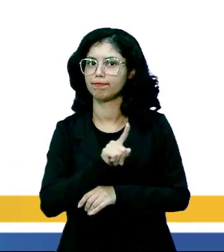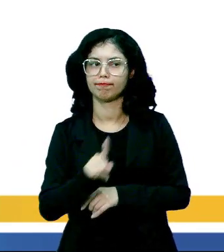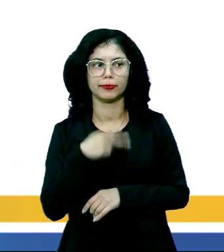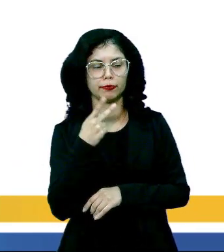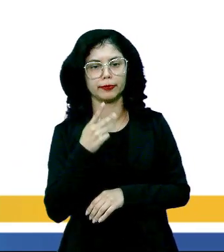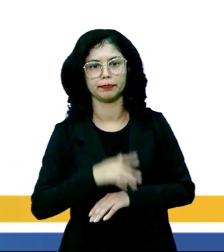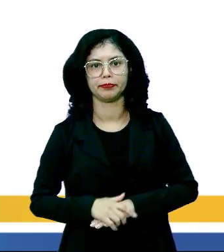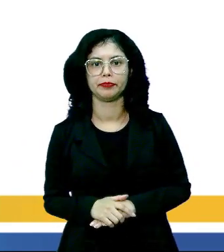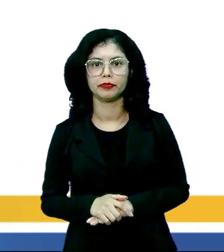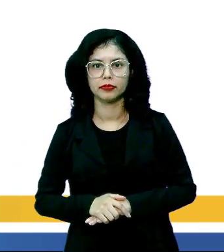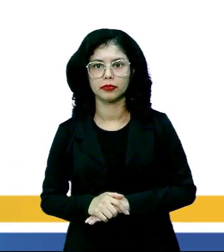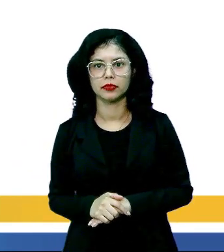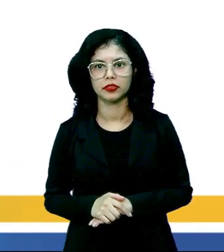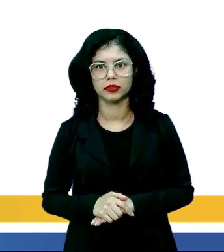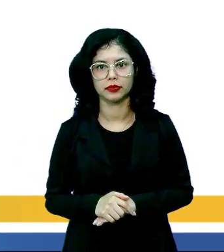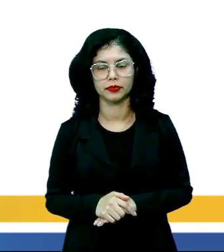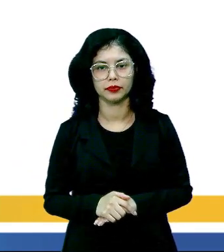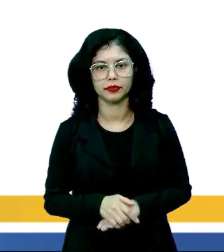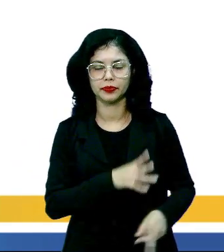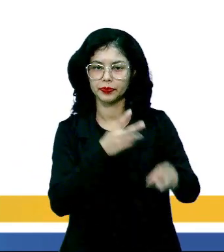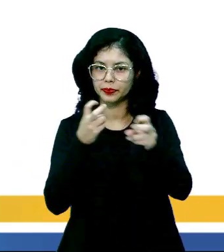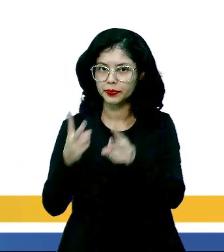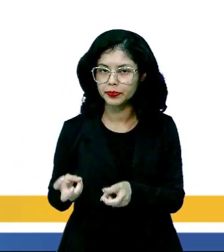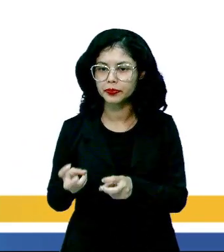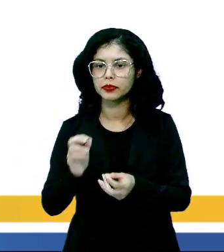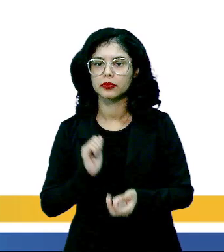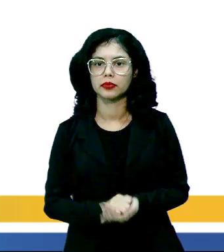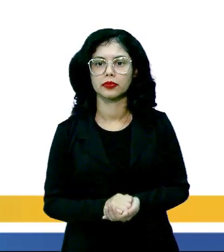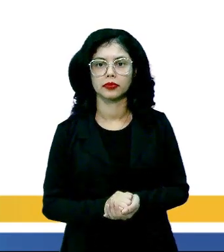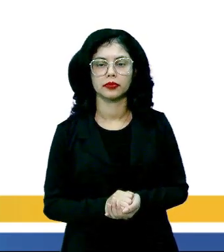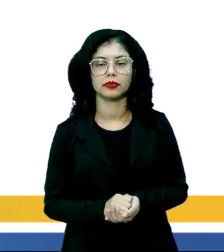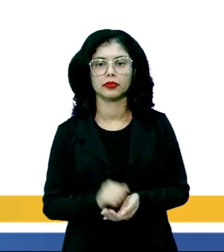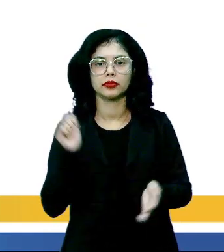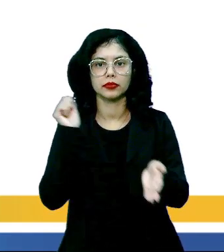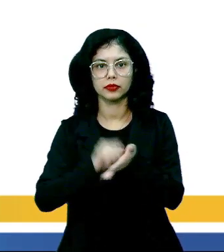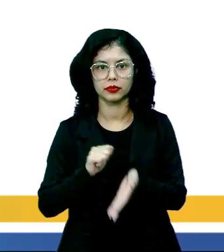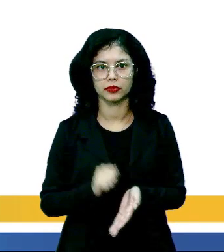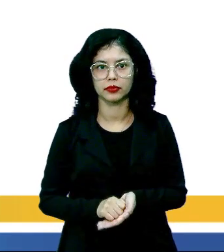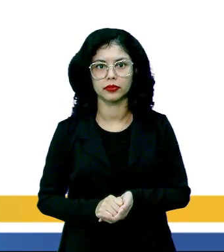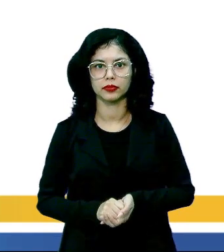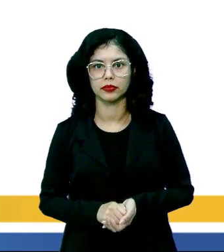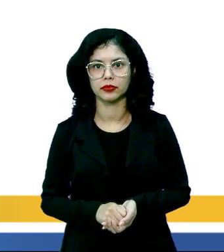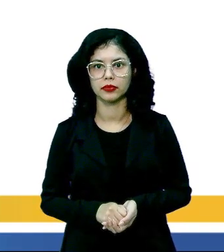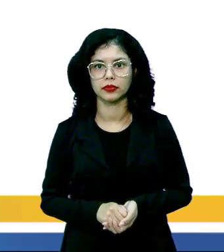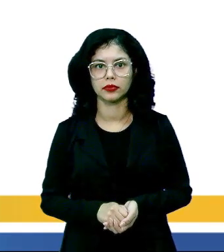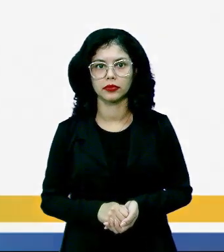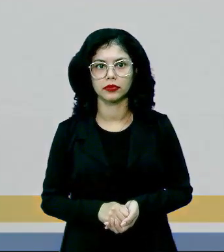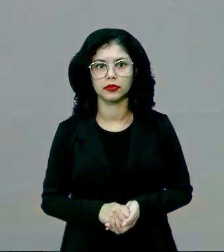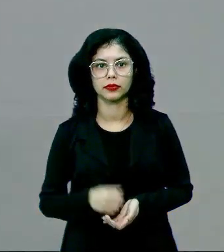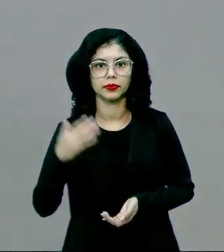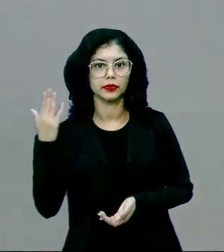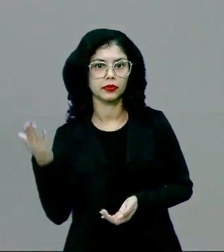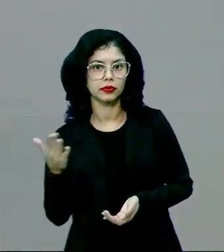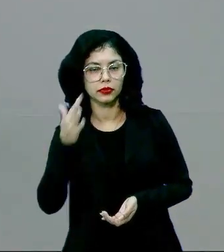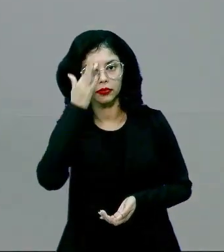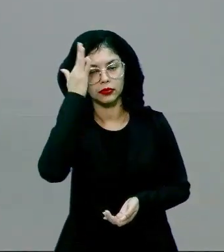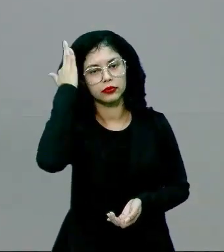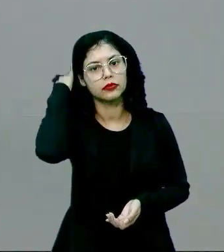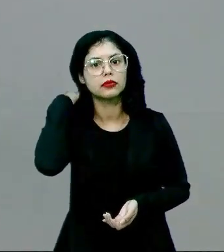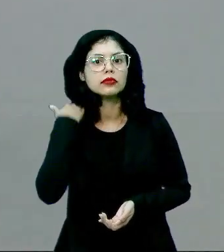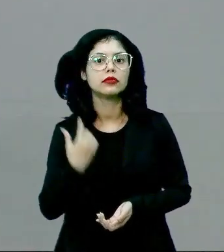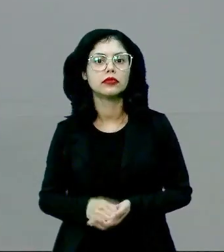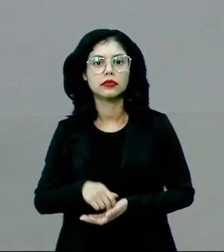né então Observe que a questão às vezes ela brinca com a gente né galera então